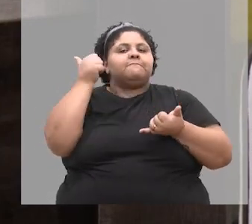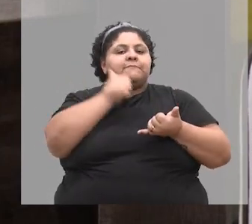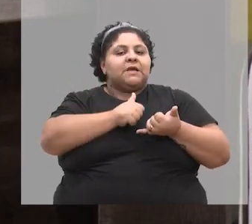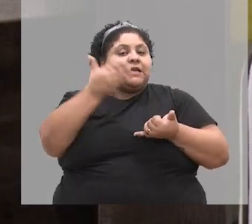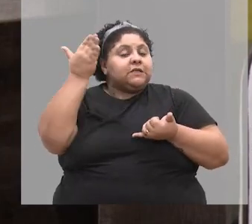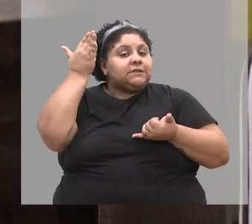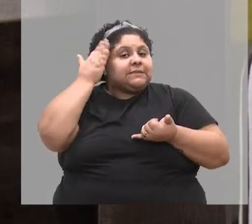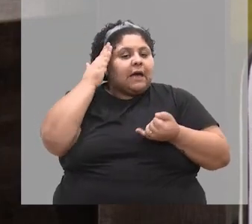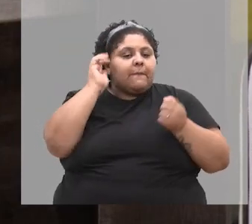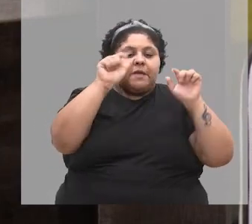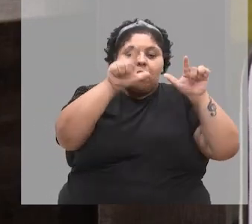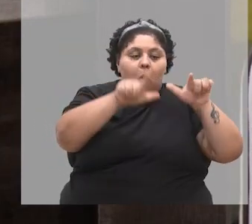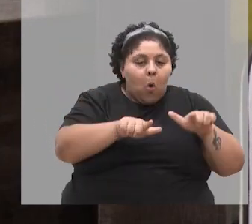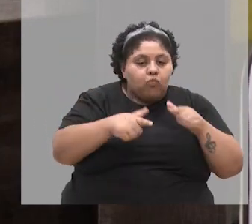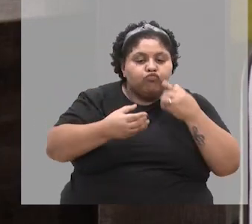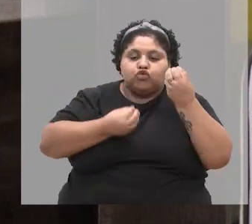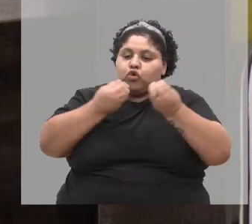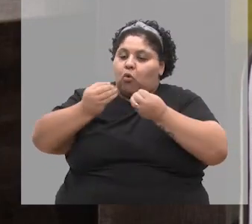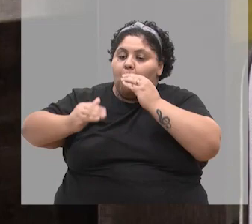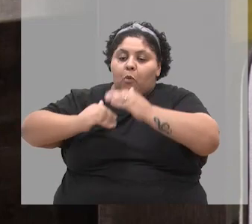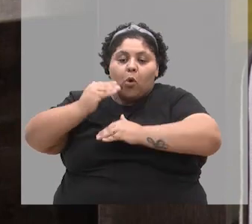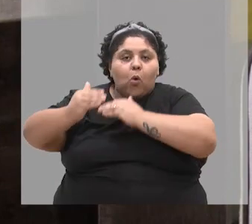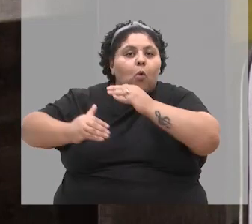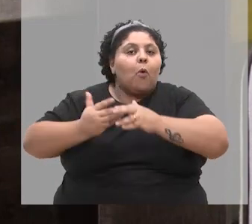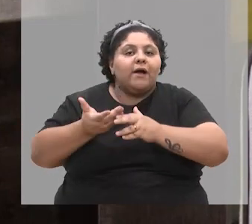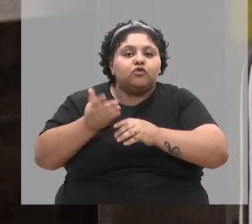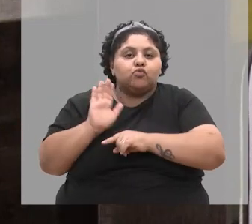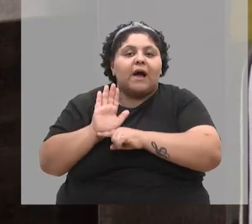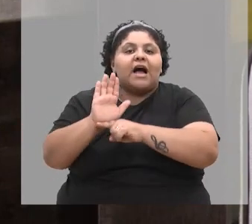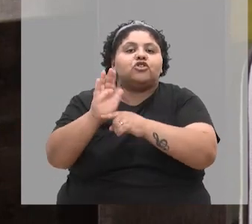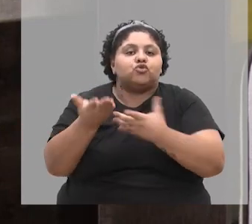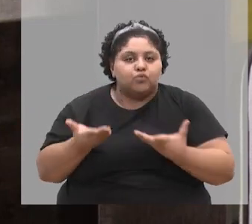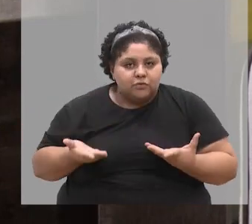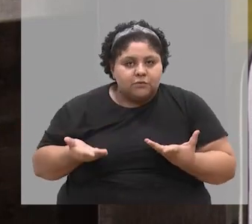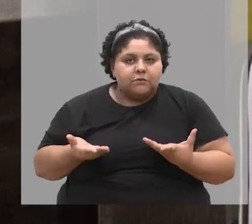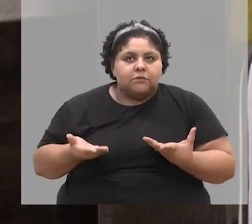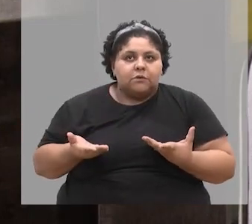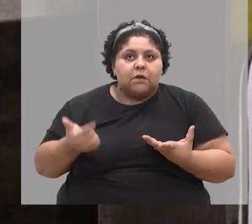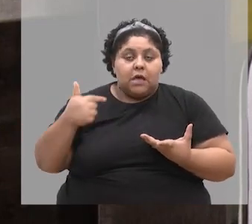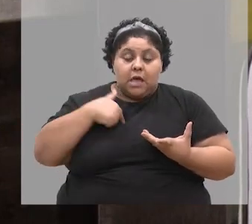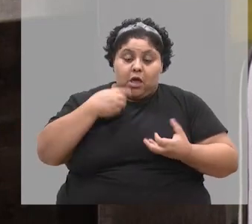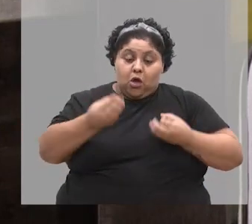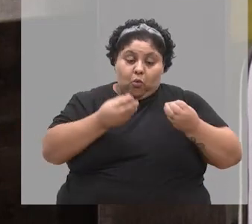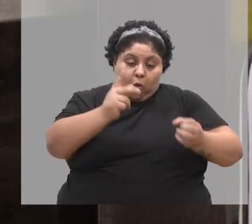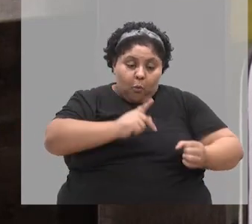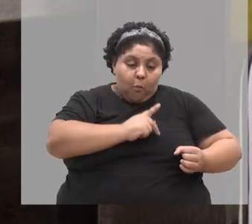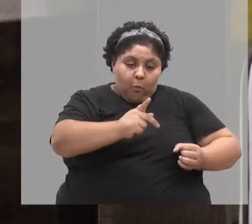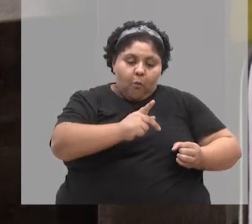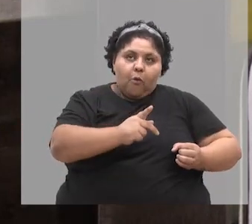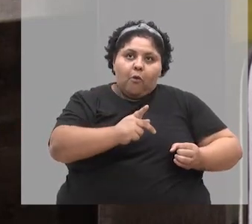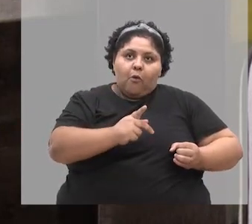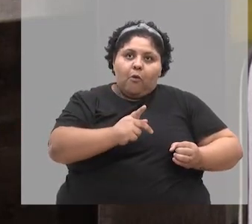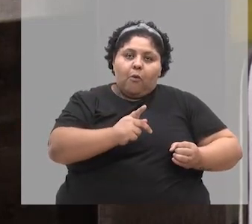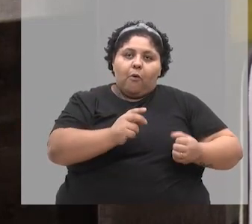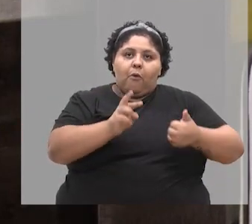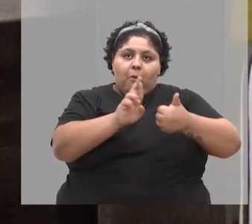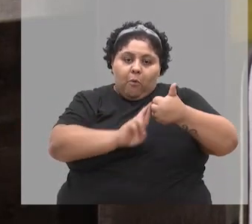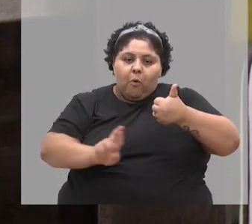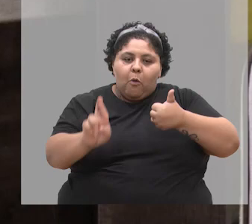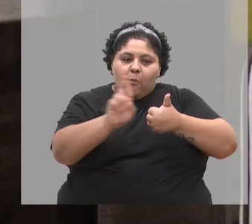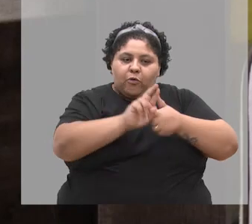para que as mulheres saibam onde, como, quando buscar ajuda. Por isso que, enquanto estive, né, como presidente